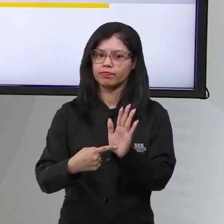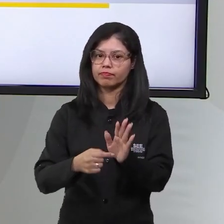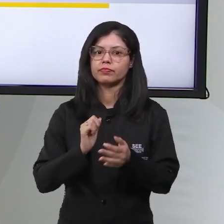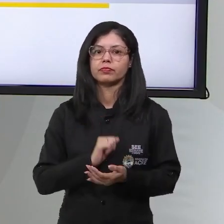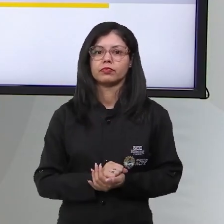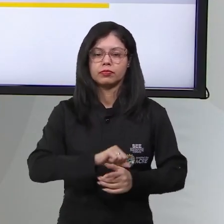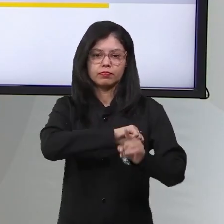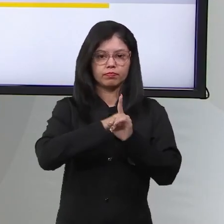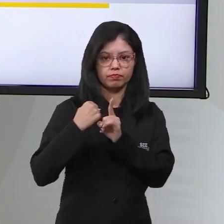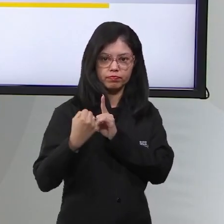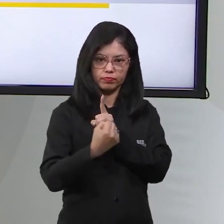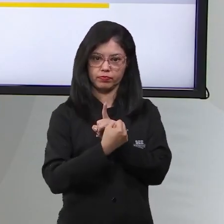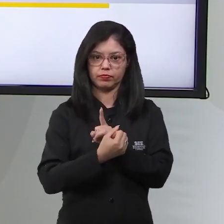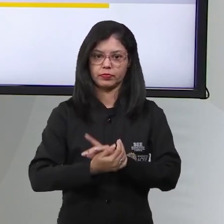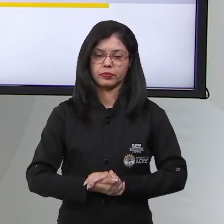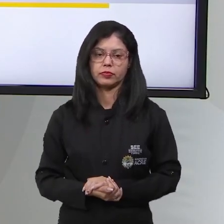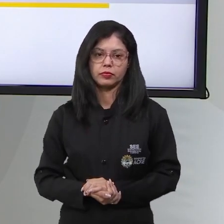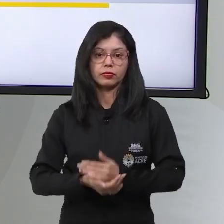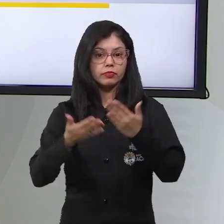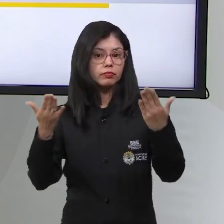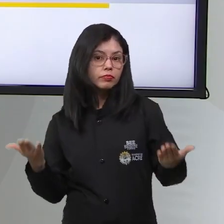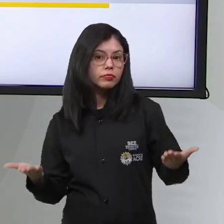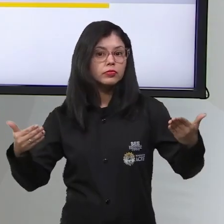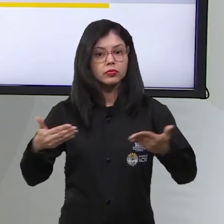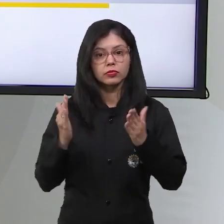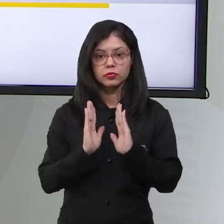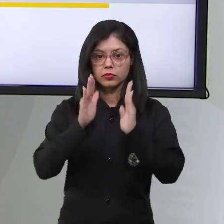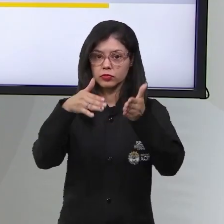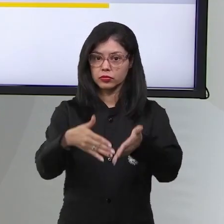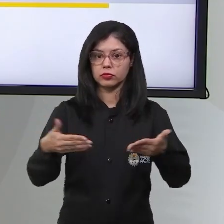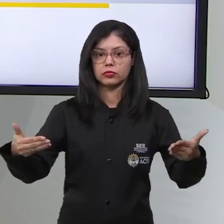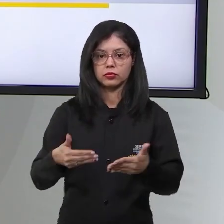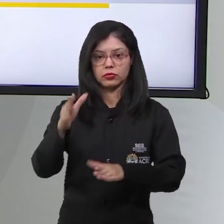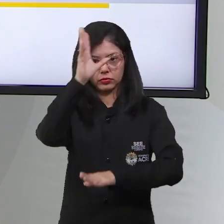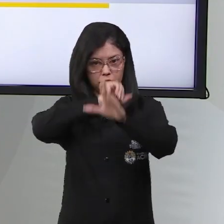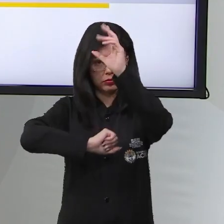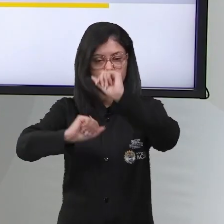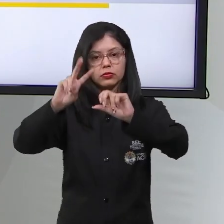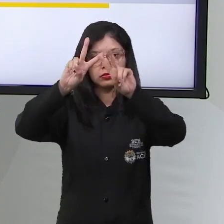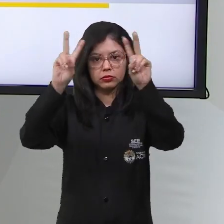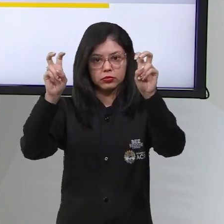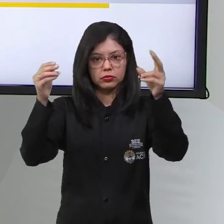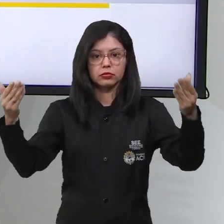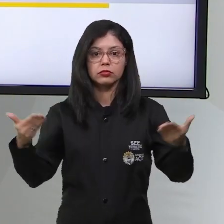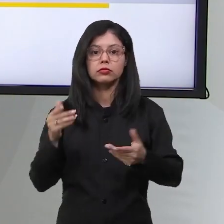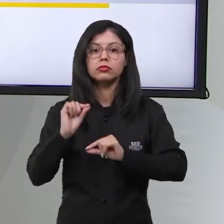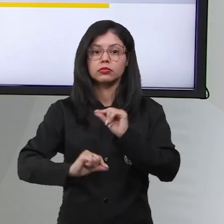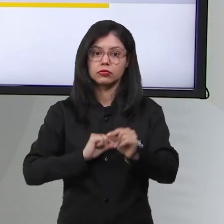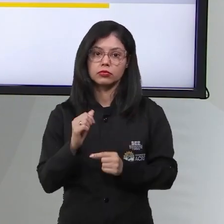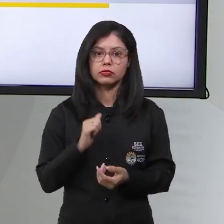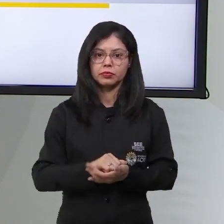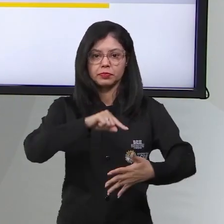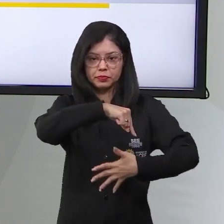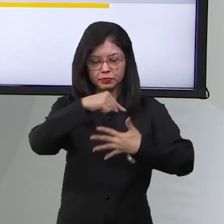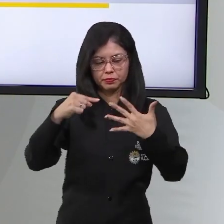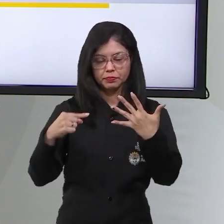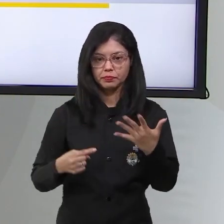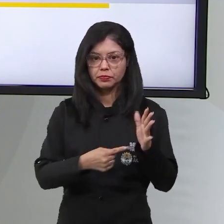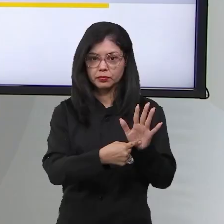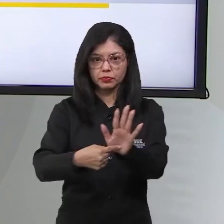indicadores sociais. Por isso que o objeto de conhecimento desta videoaula é fontes